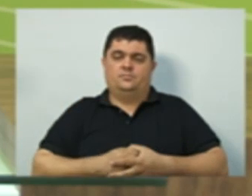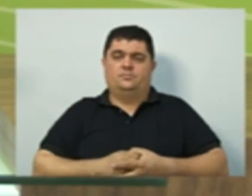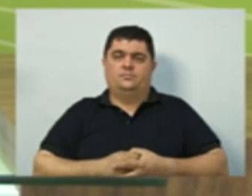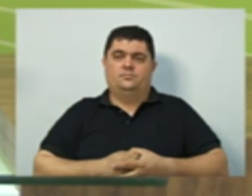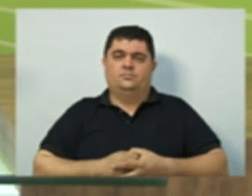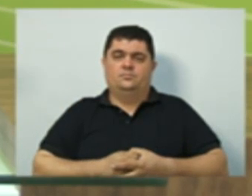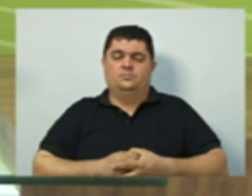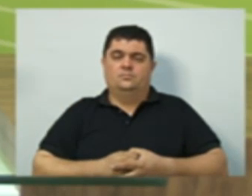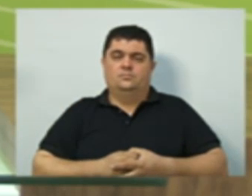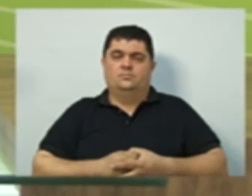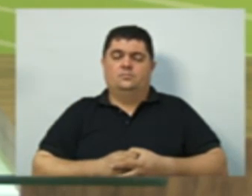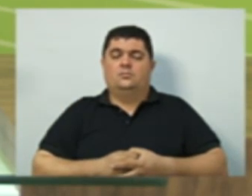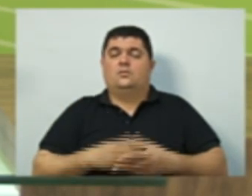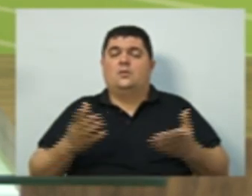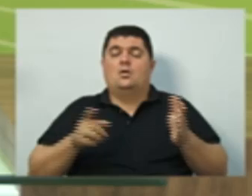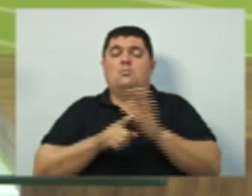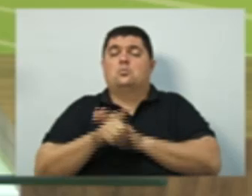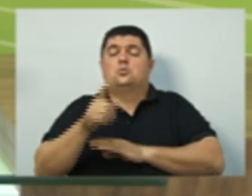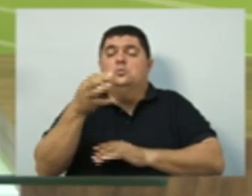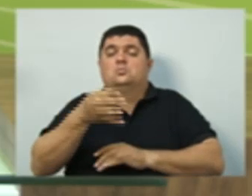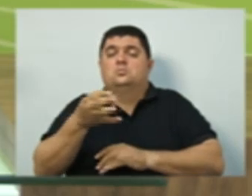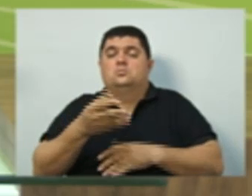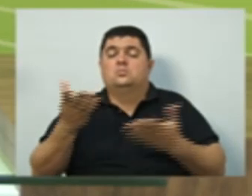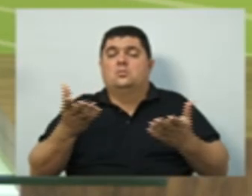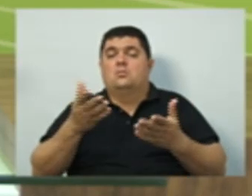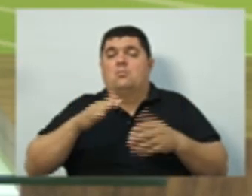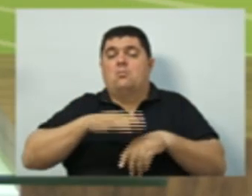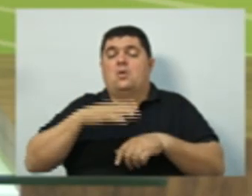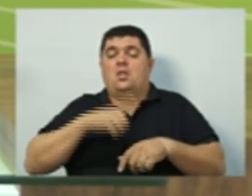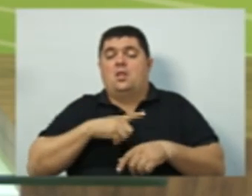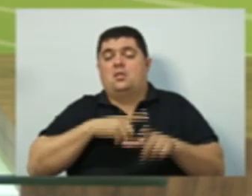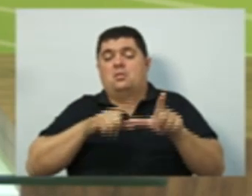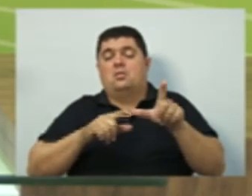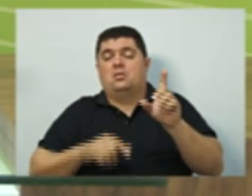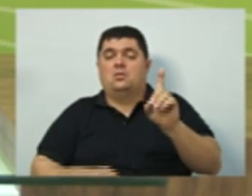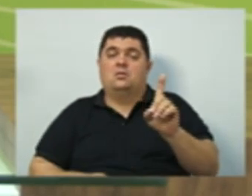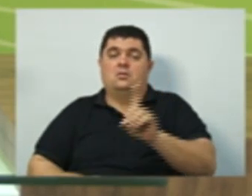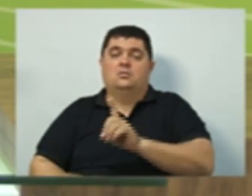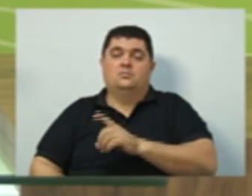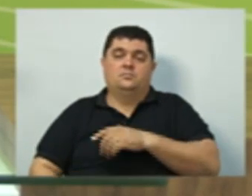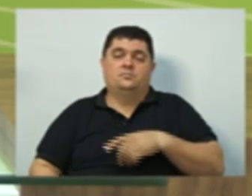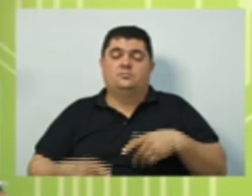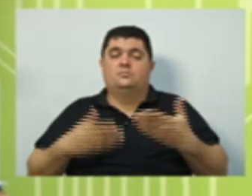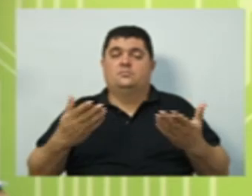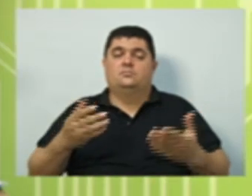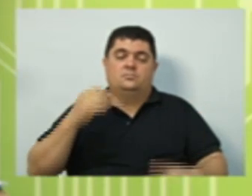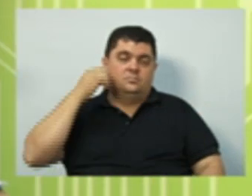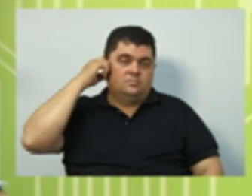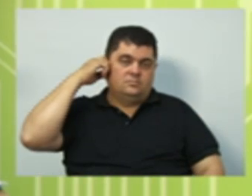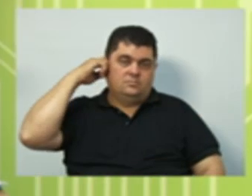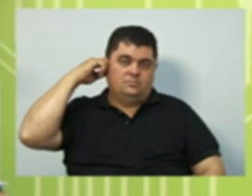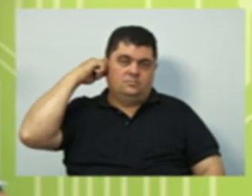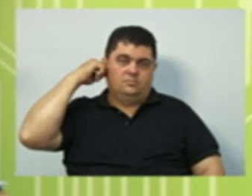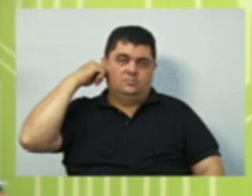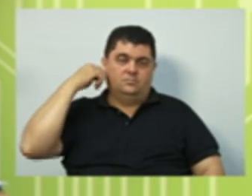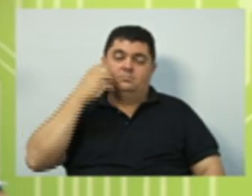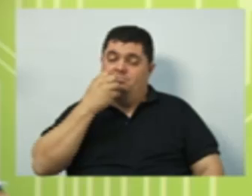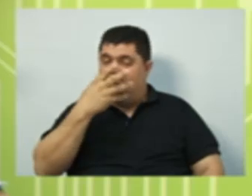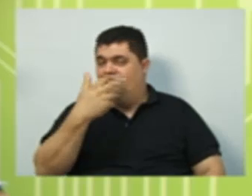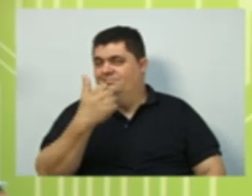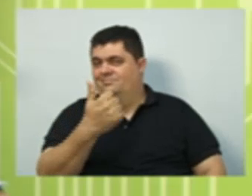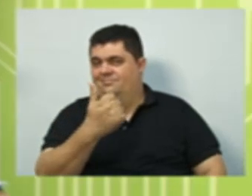E então vamos saber agora se é realmente a letra D, que a maioria está colocando aqui que é a letra D, né? Com você, professora Eliane. Muito bem.